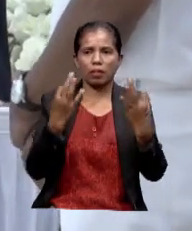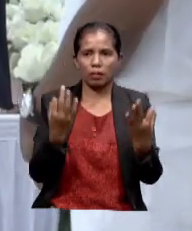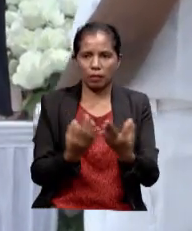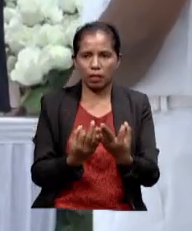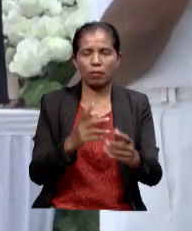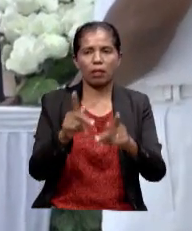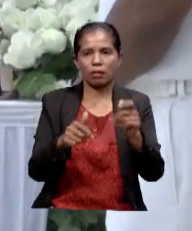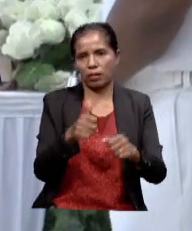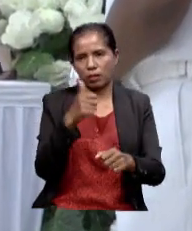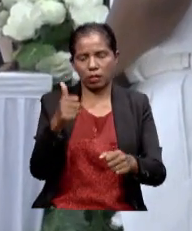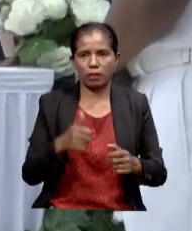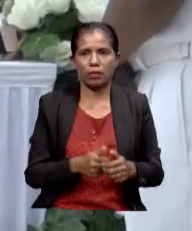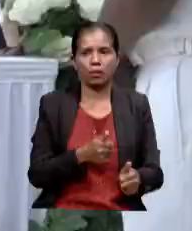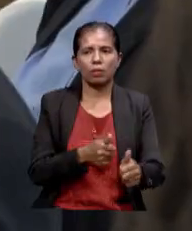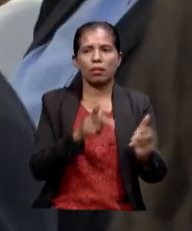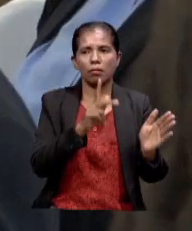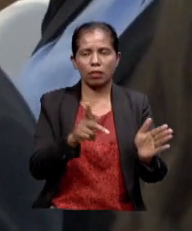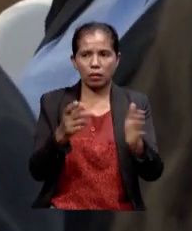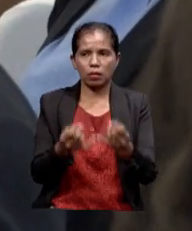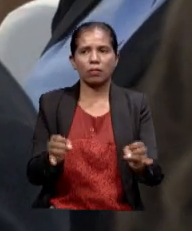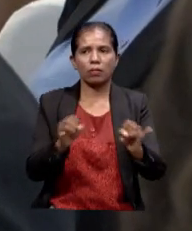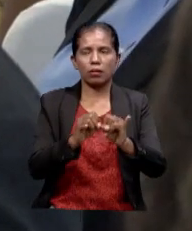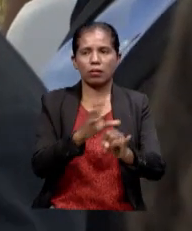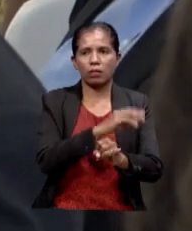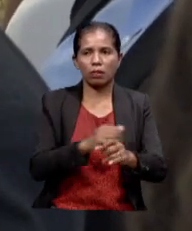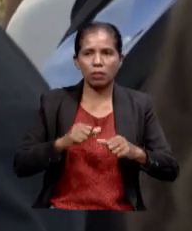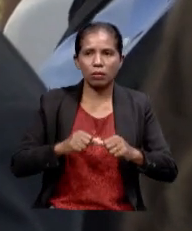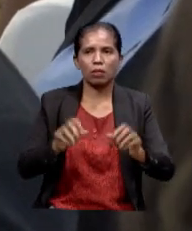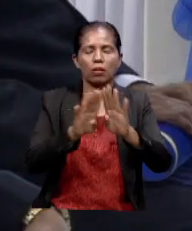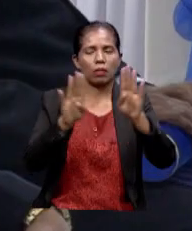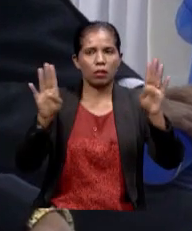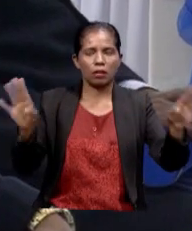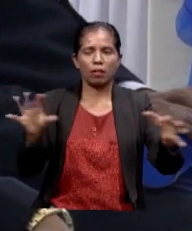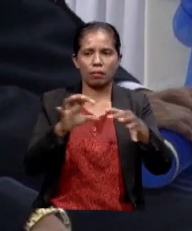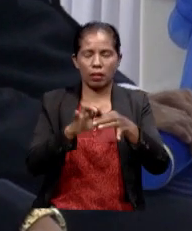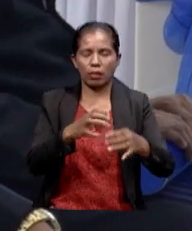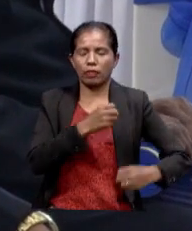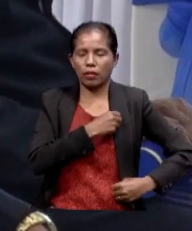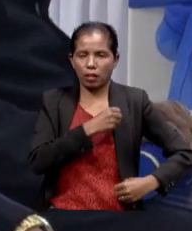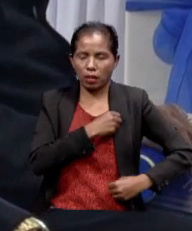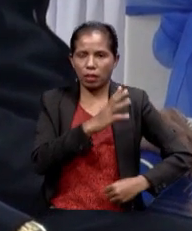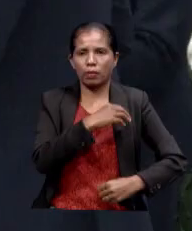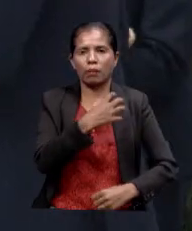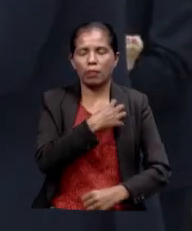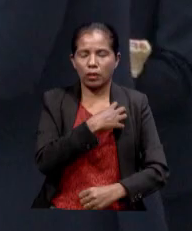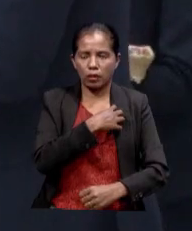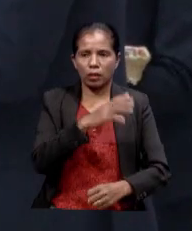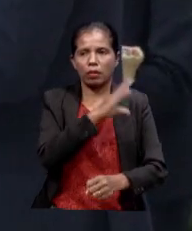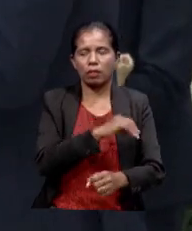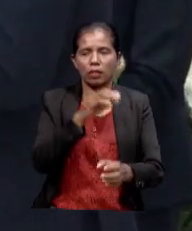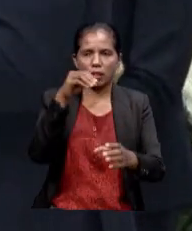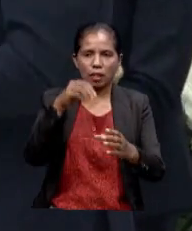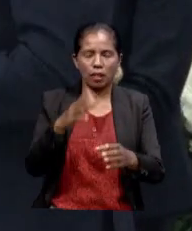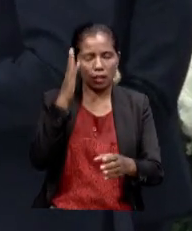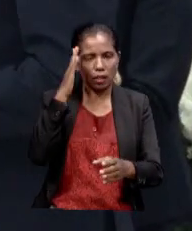entidade sirseluk tuir plano Instituto Defesa Nacional se continua loke curso ba membro FFDTL no PNTL ho diha kleantan membro